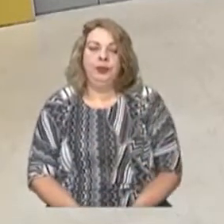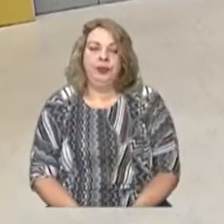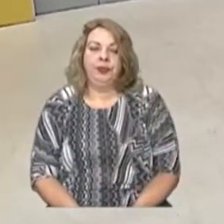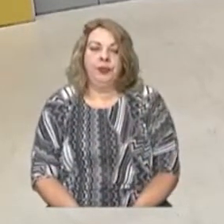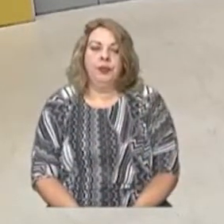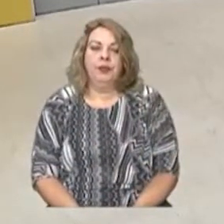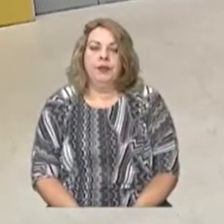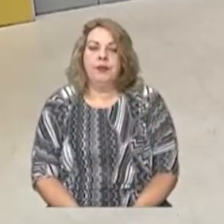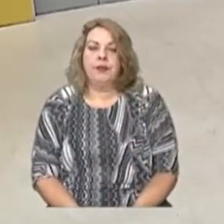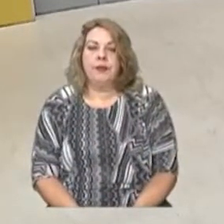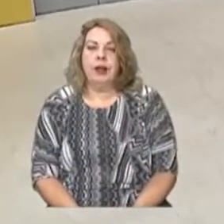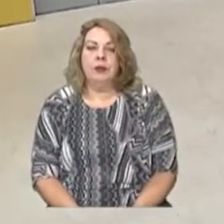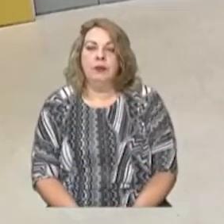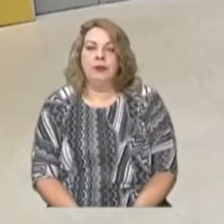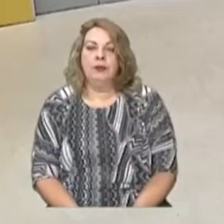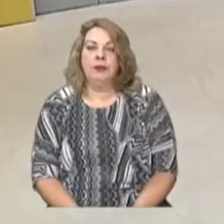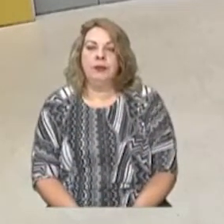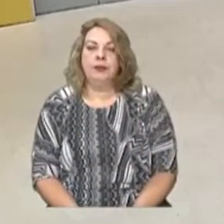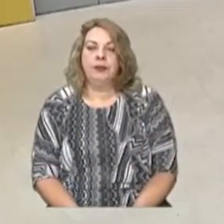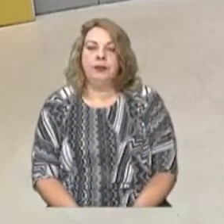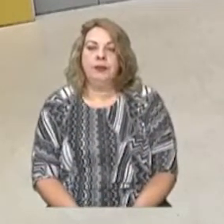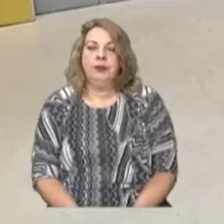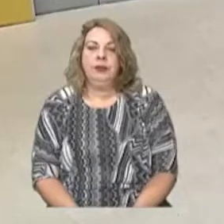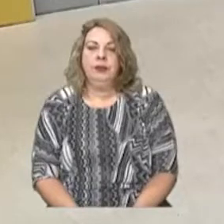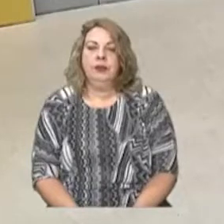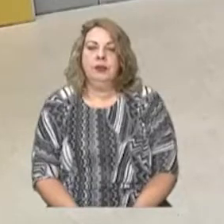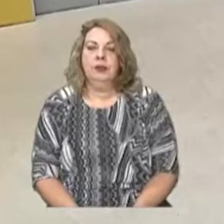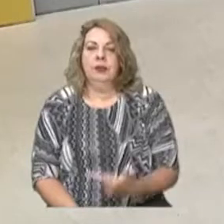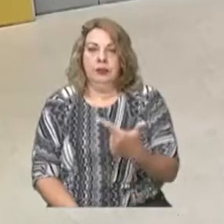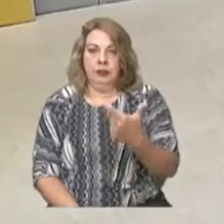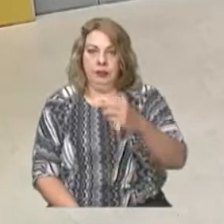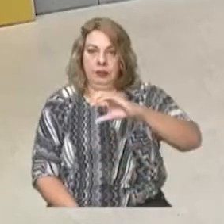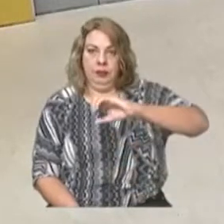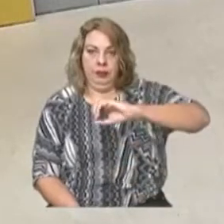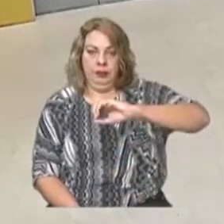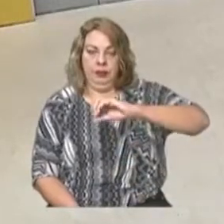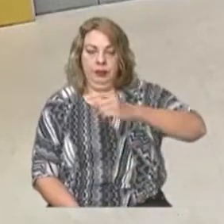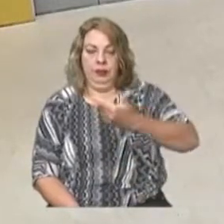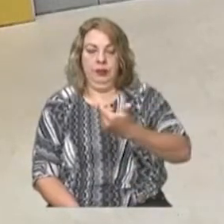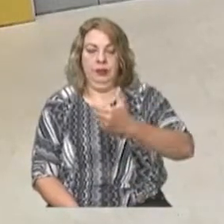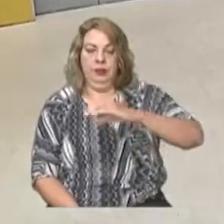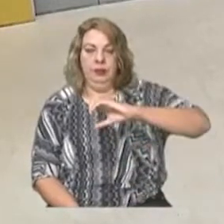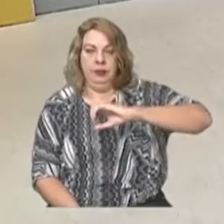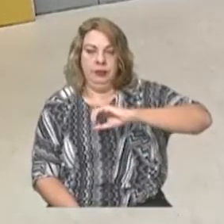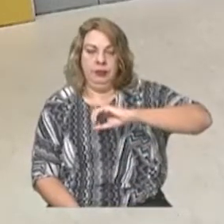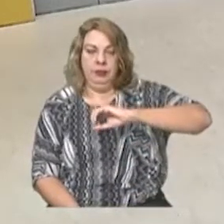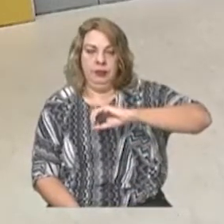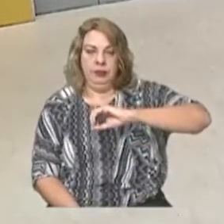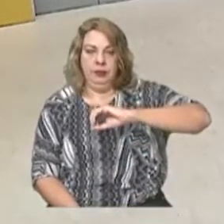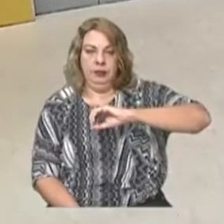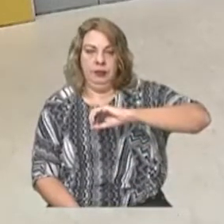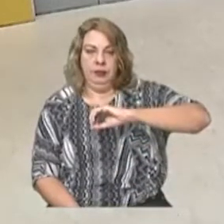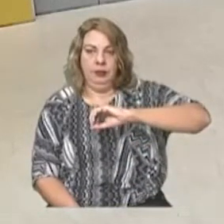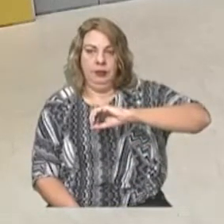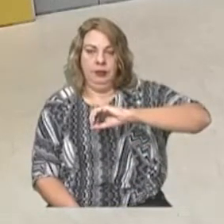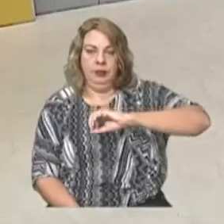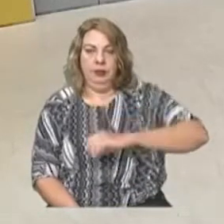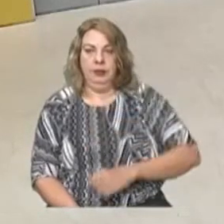ver qual é a bolinha que decide. Eu pergunto, a bolinha de número 20 saiu agora. Decide o número 20?